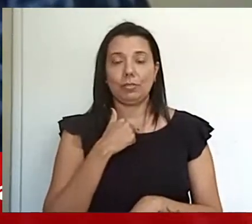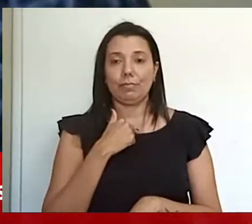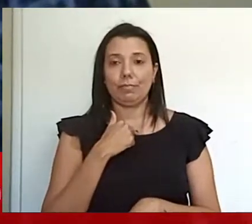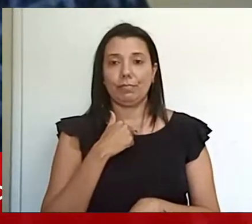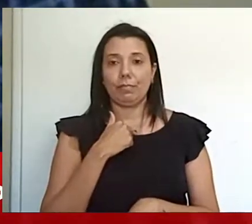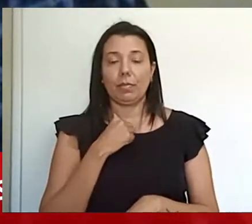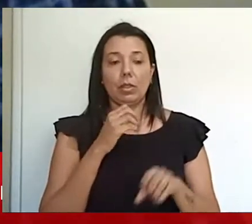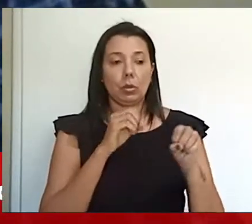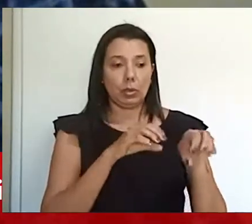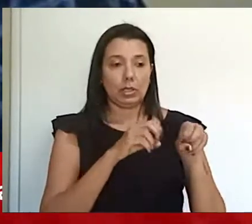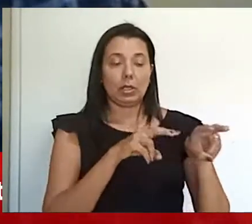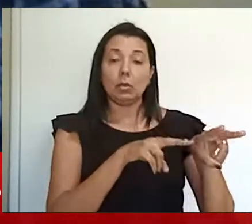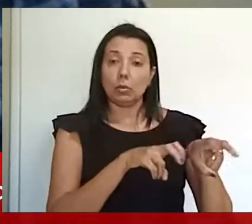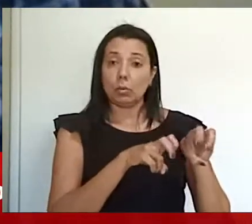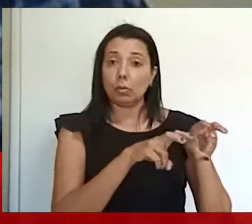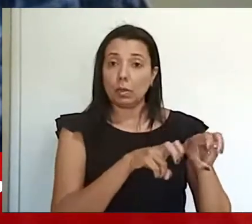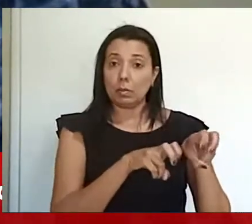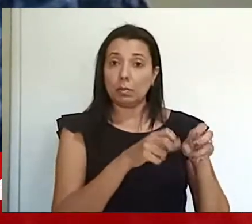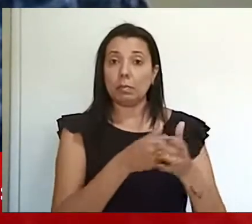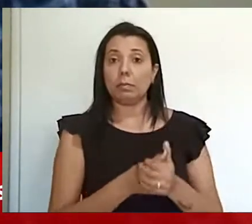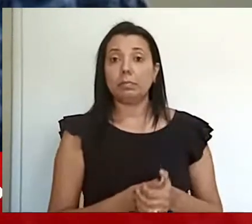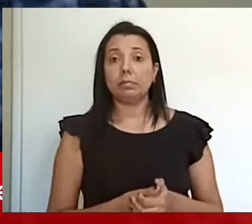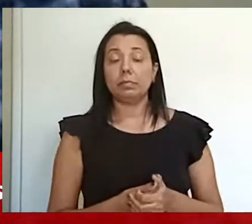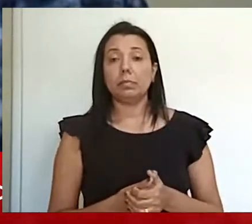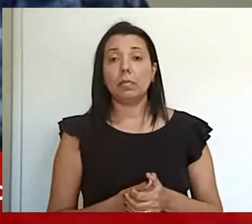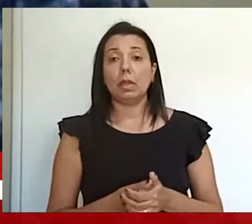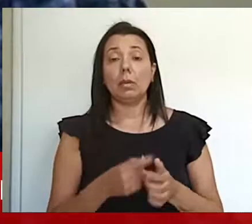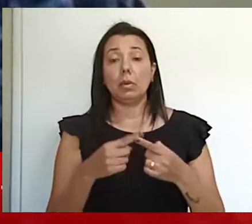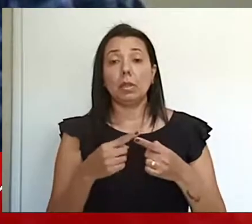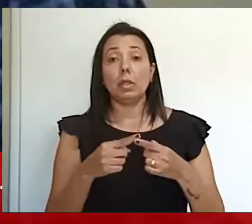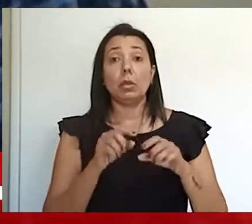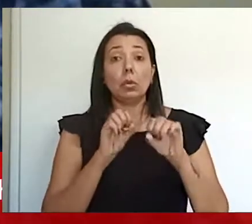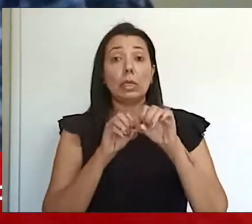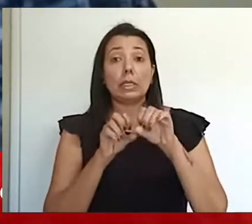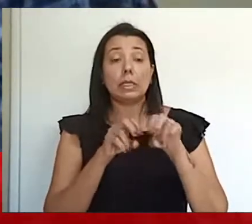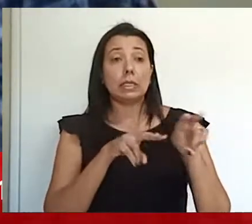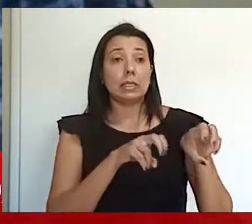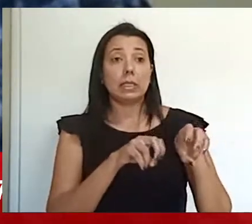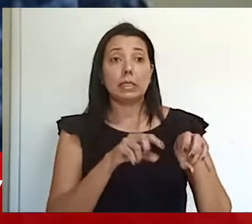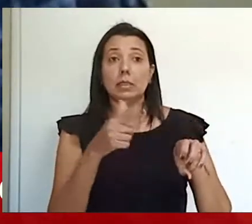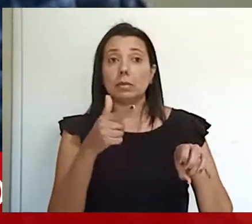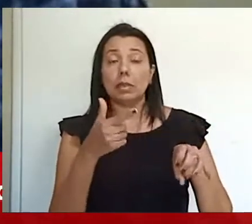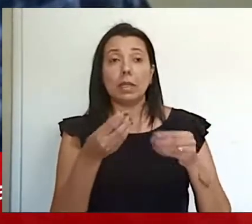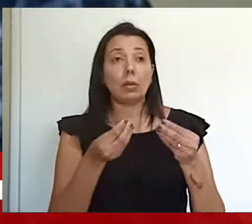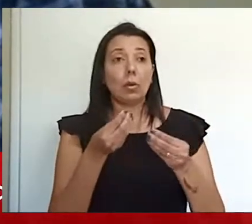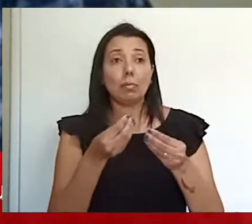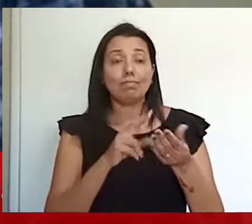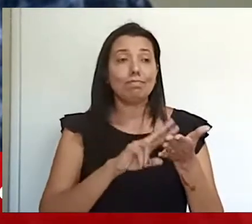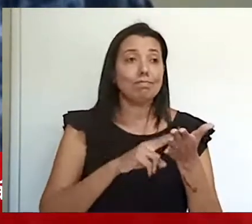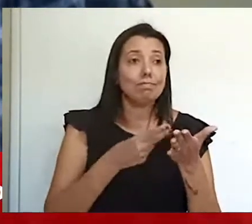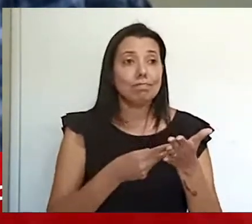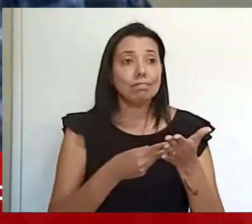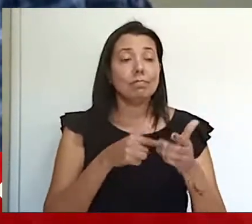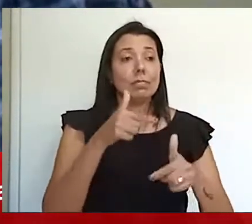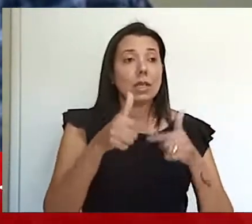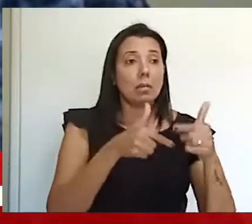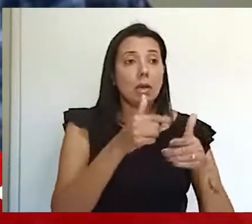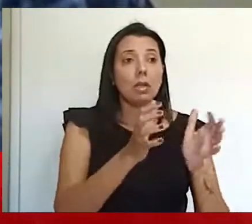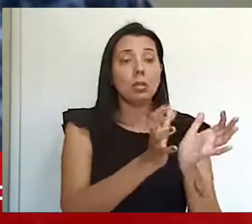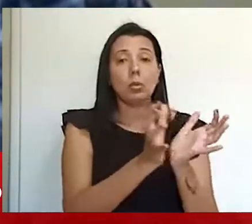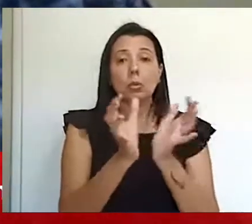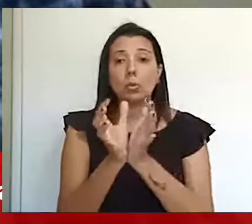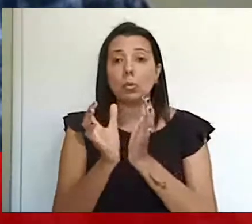campo. A educação à distância não vai ter essa interação, o trabalho coletivo, a